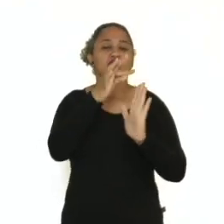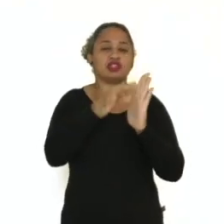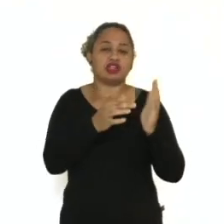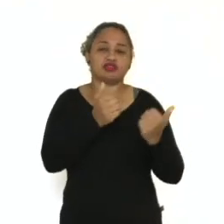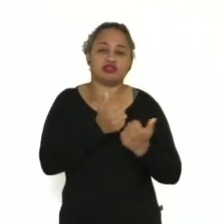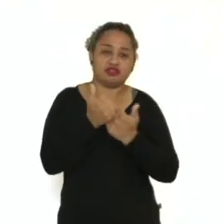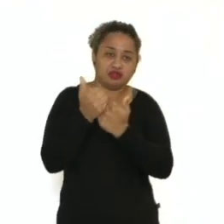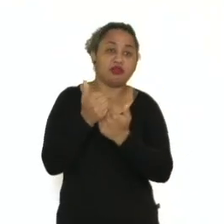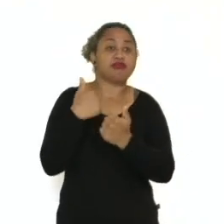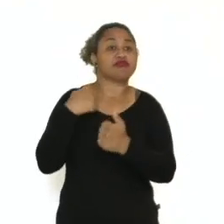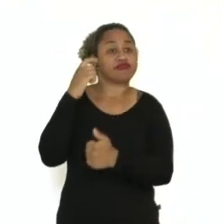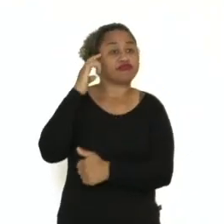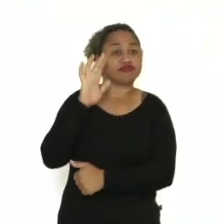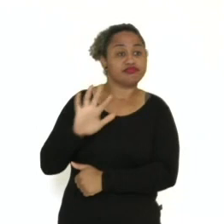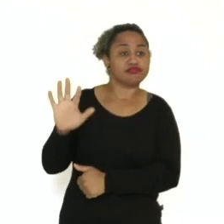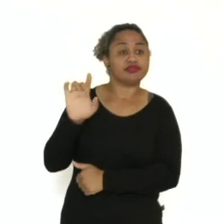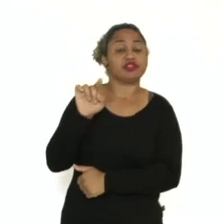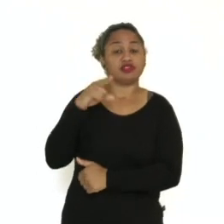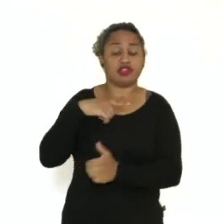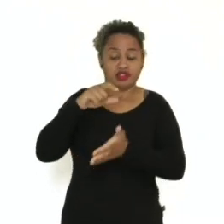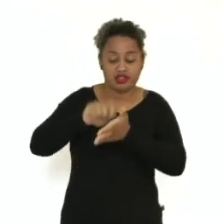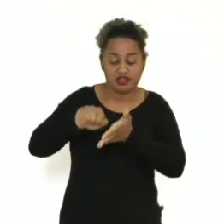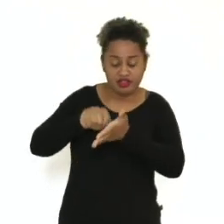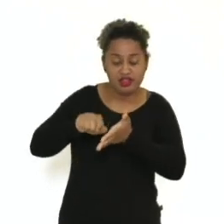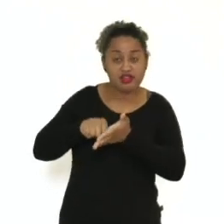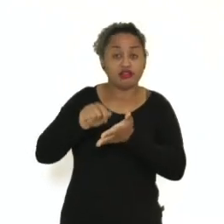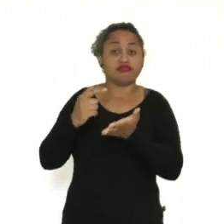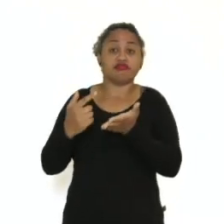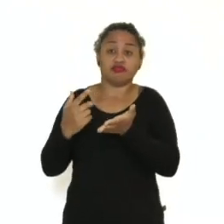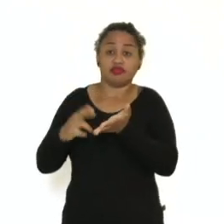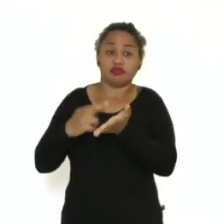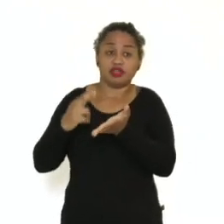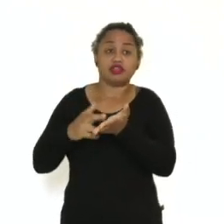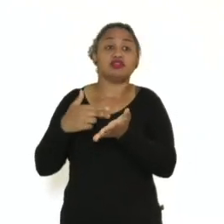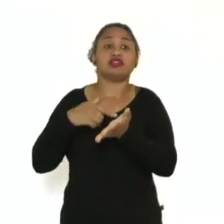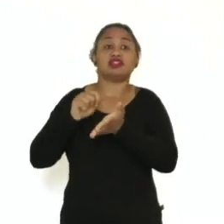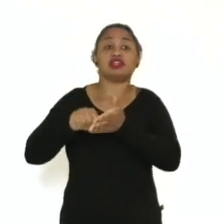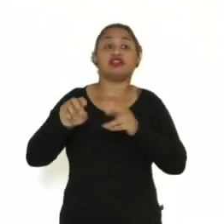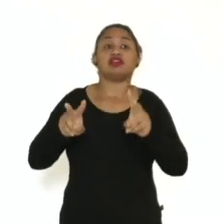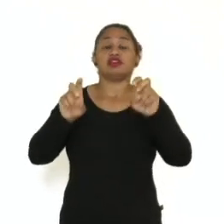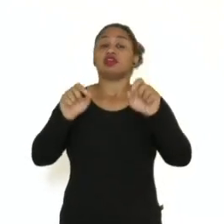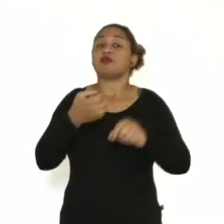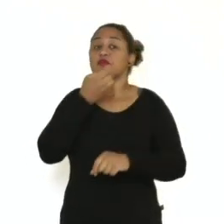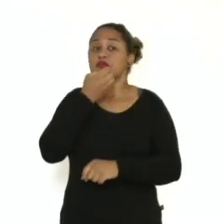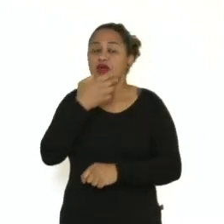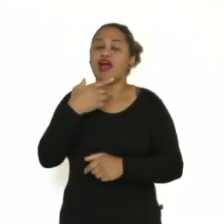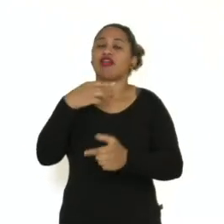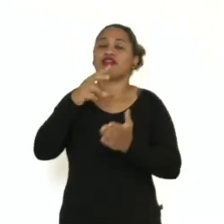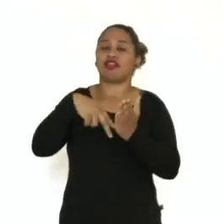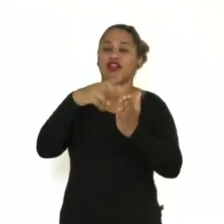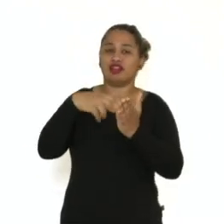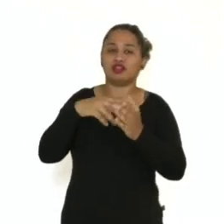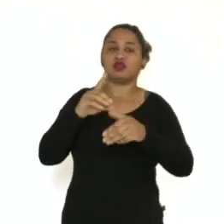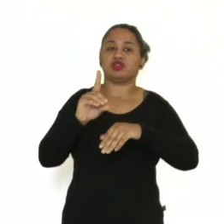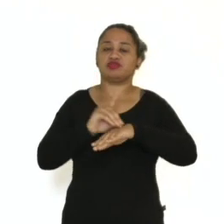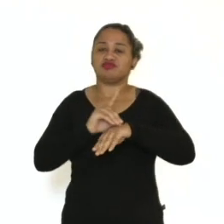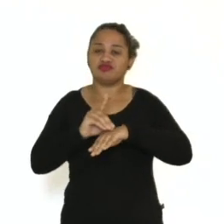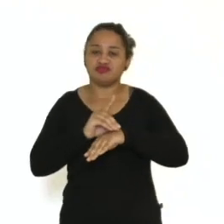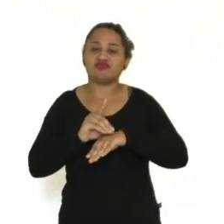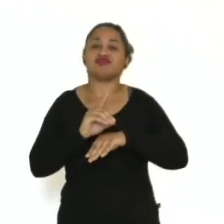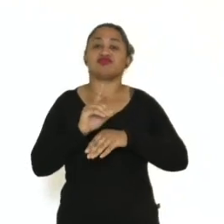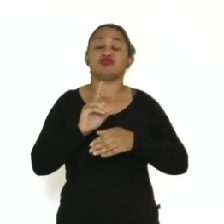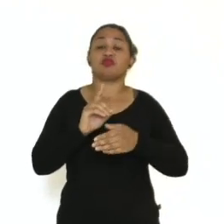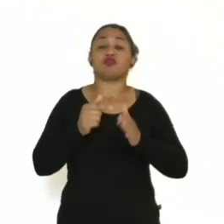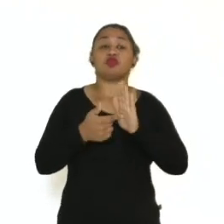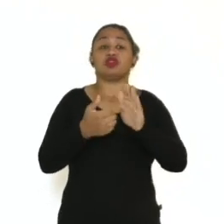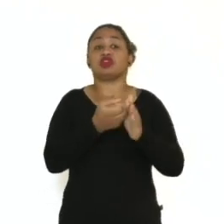apoio, imagine que você é o editor de uma revista e vai escrever sobre os benefícios da leitura digital, indicando